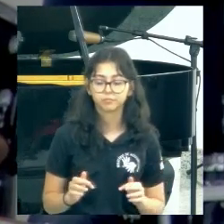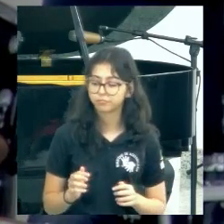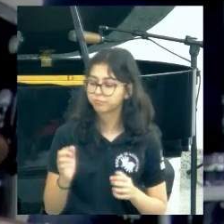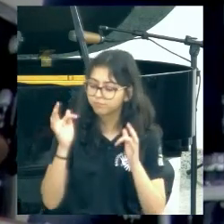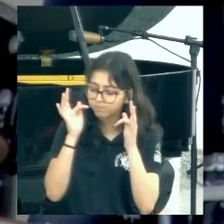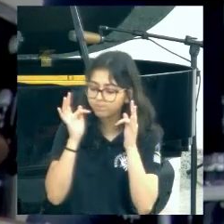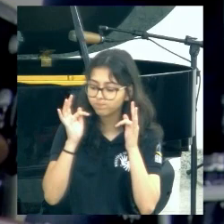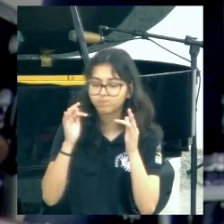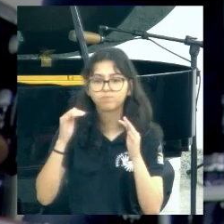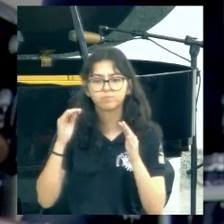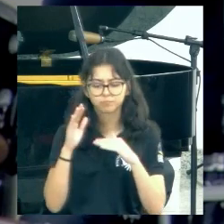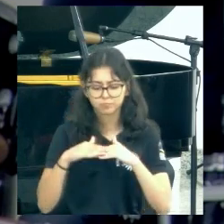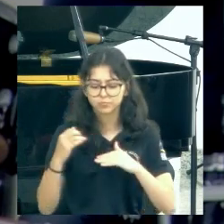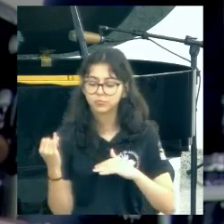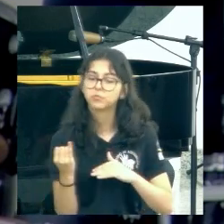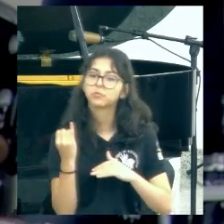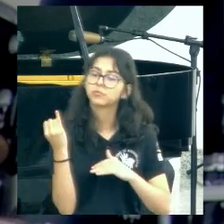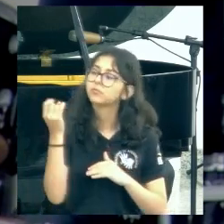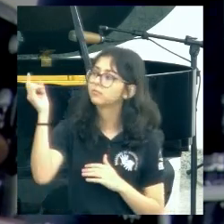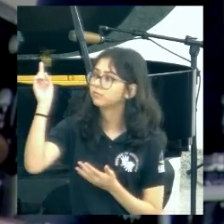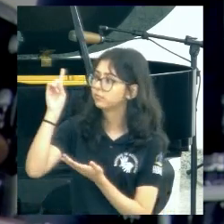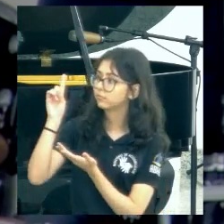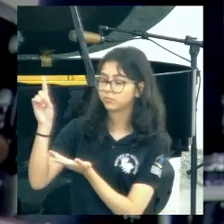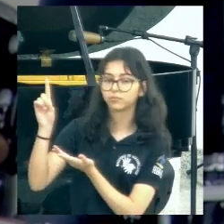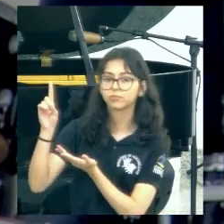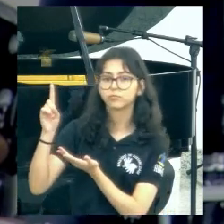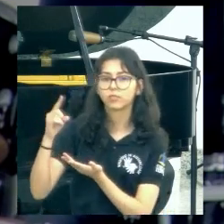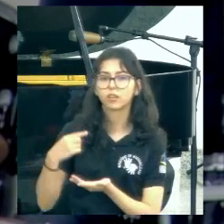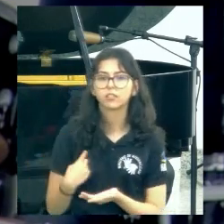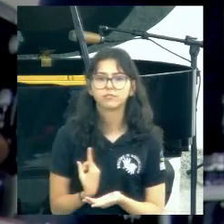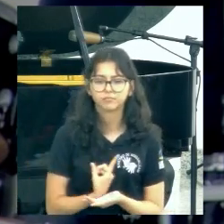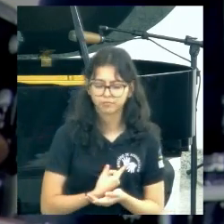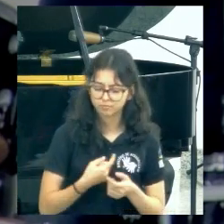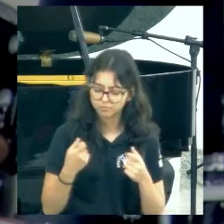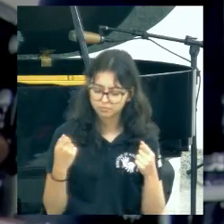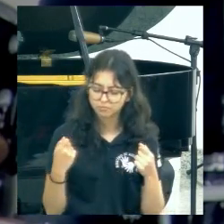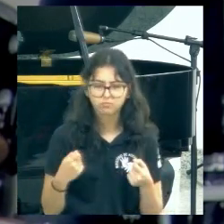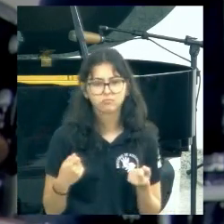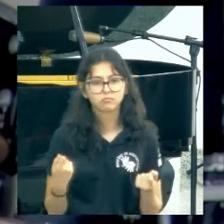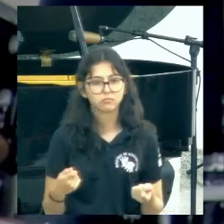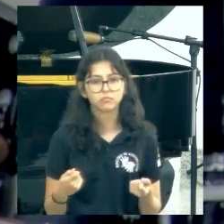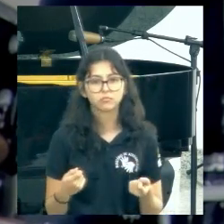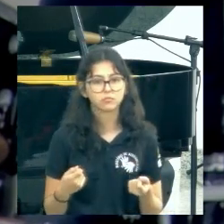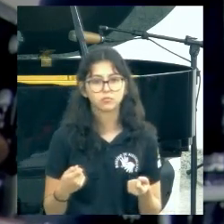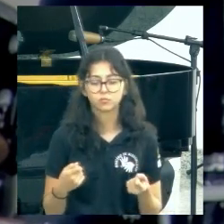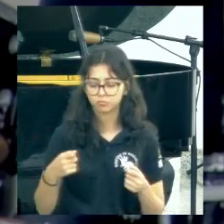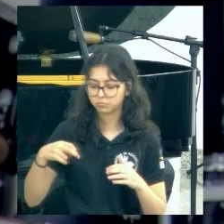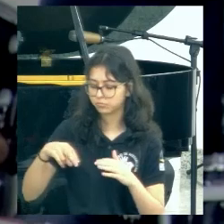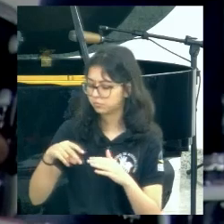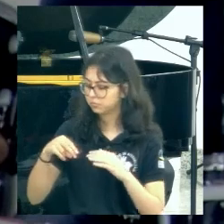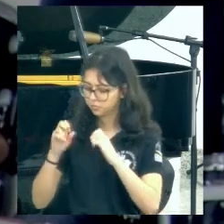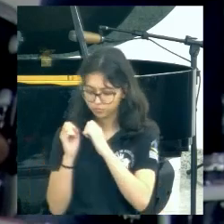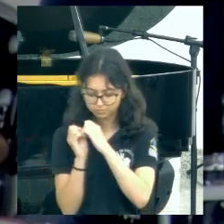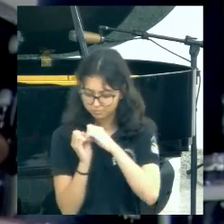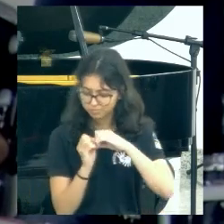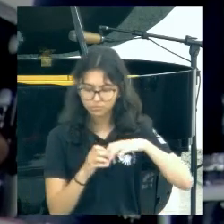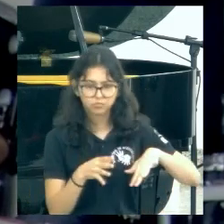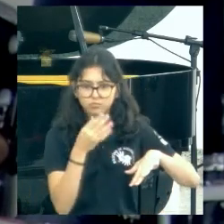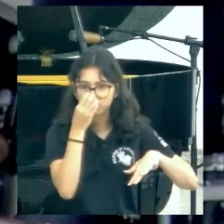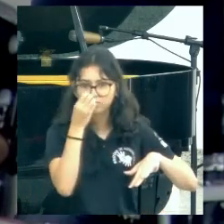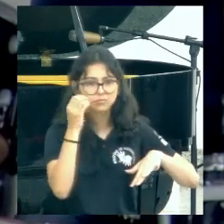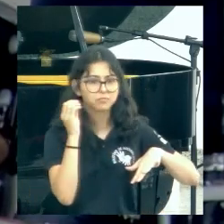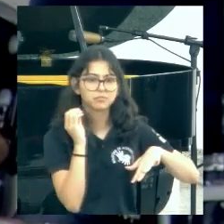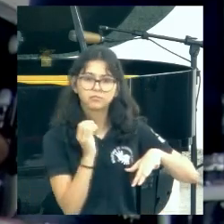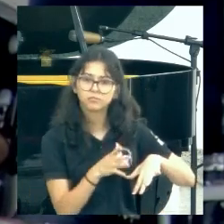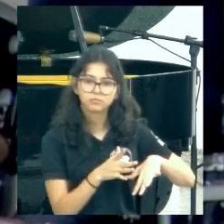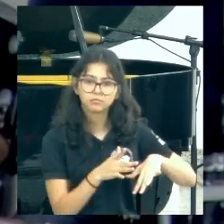imagina. Mas será que a gente precisa disso? Atropelar as pessoas, passar por cima, ignorar em